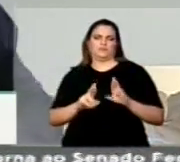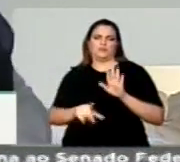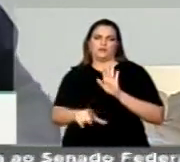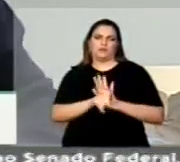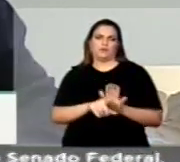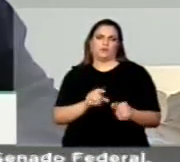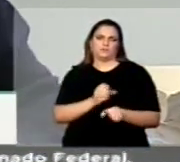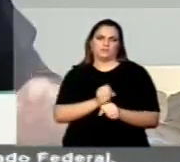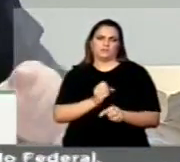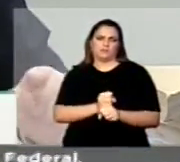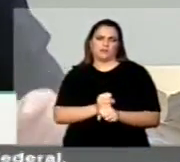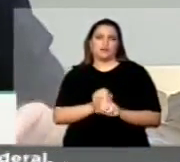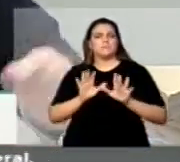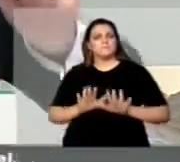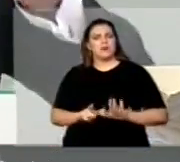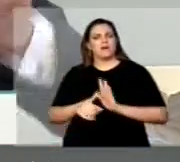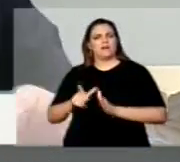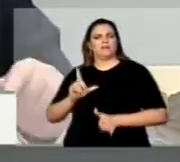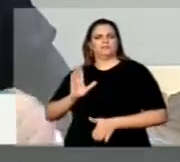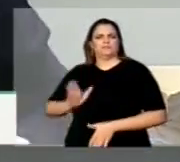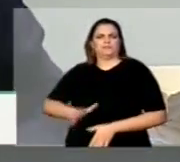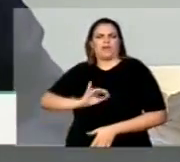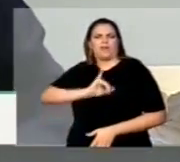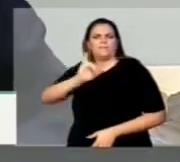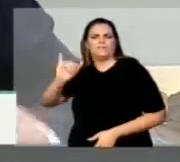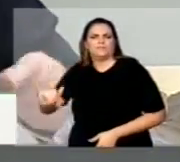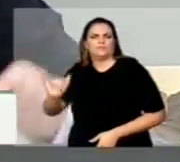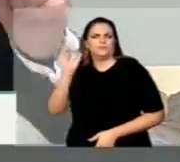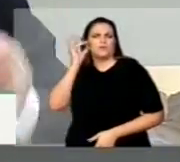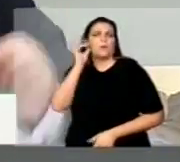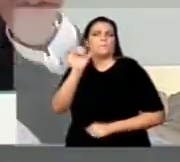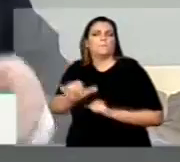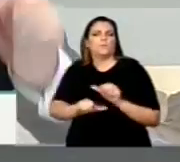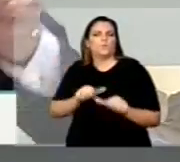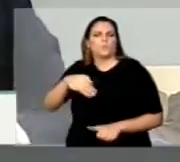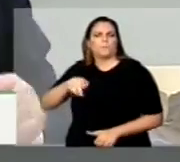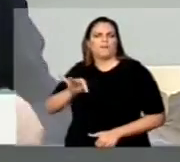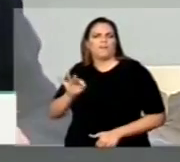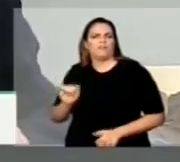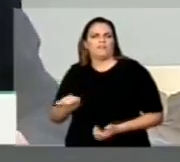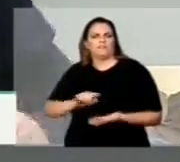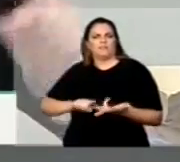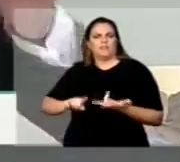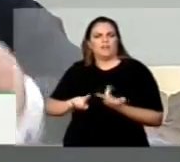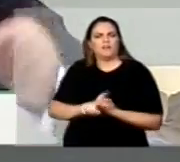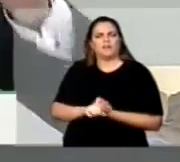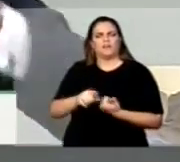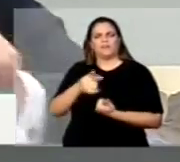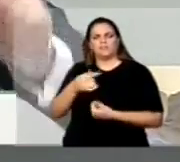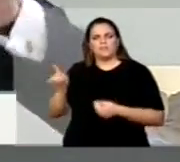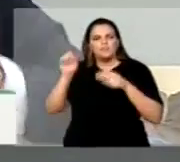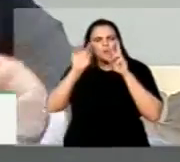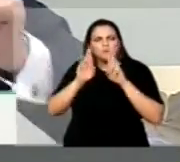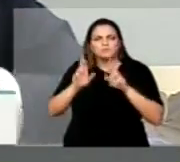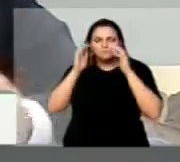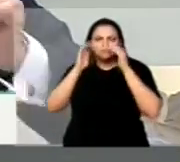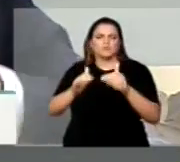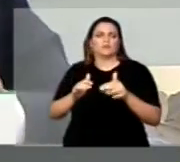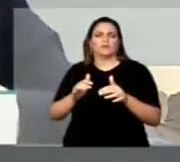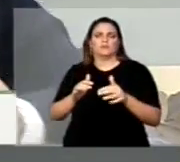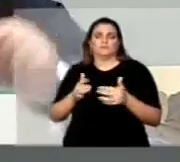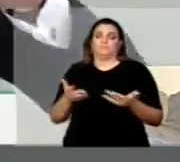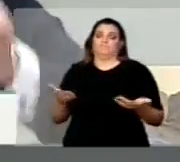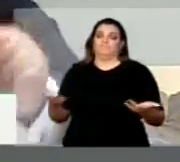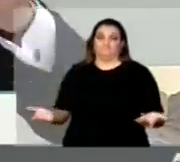sido mandada a mensagem de mudança de meta e que já se sabia que não ia se cumprir e, consequentemente, não poderia ter sido editado